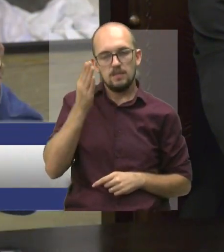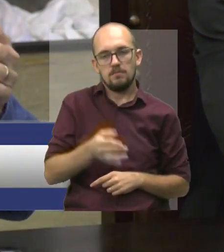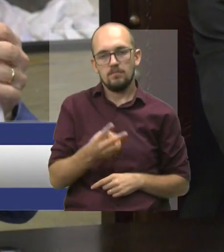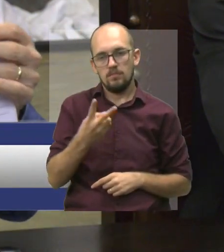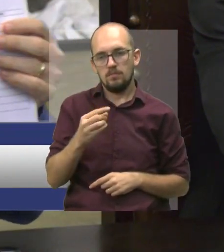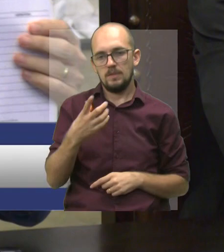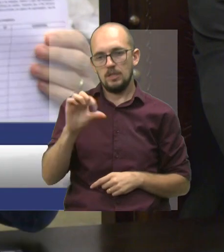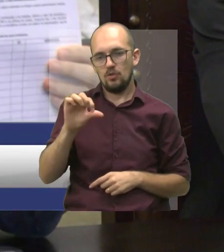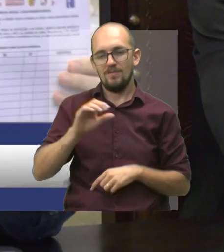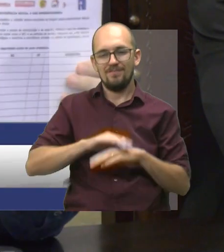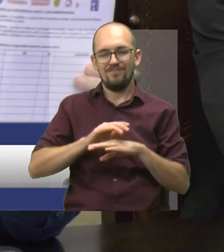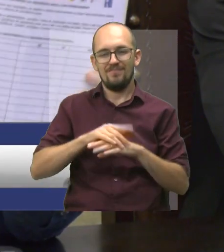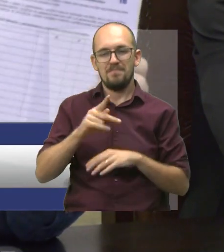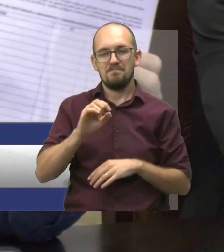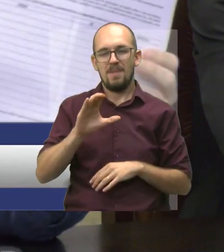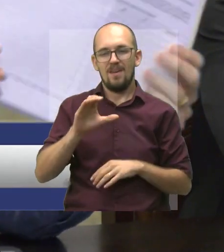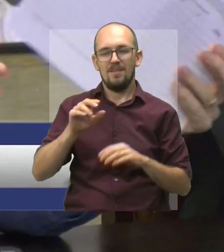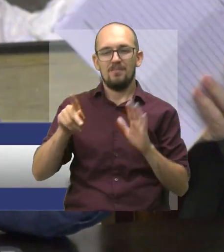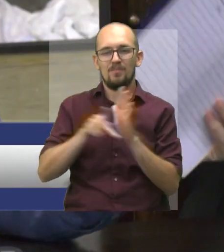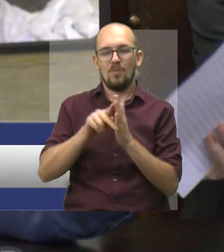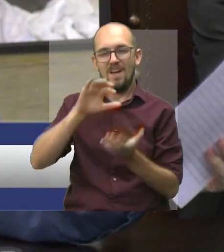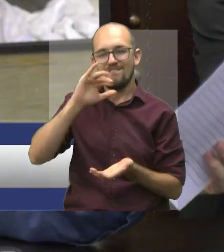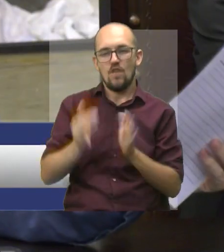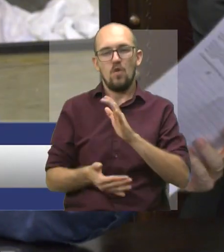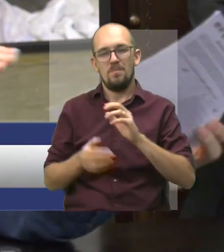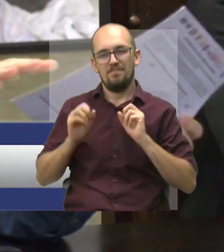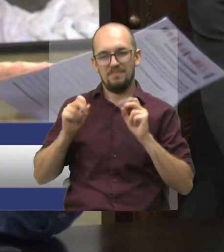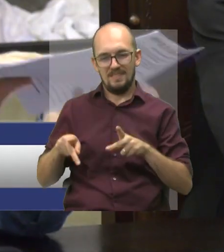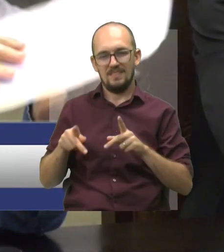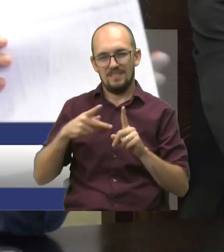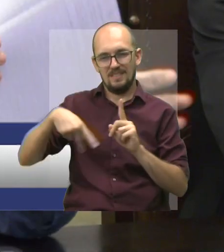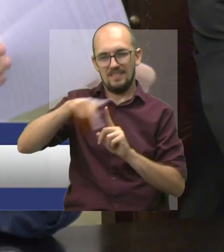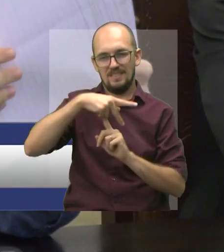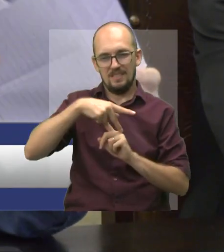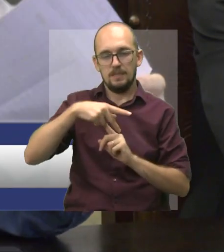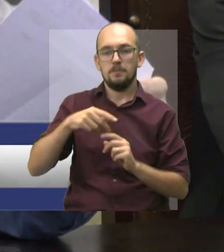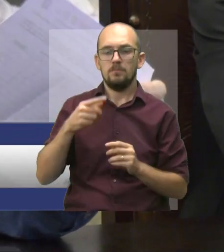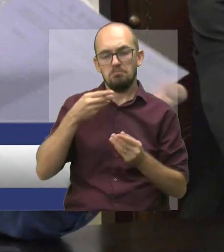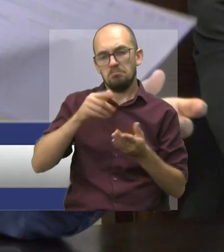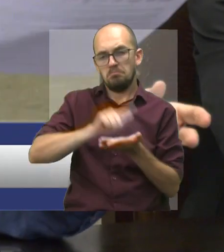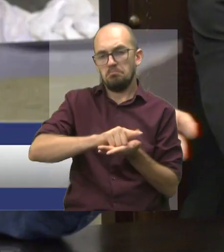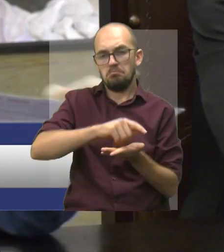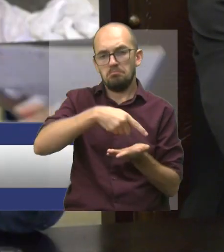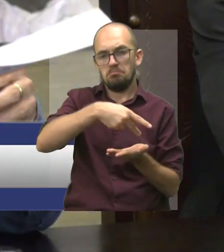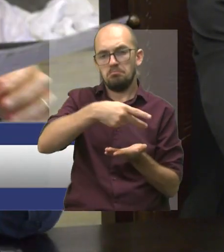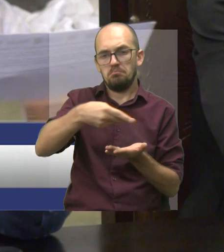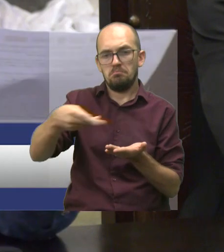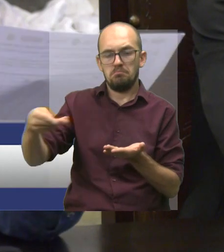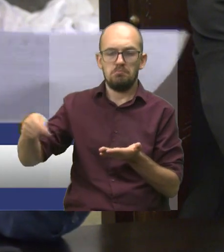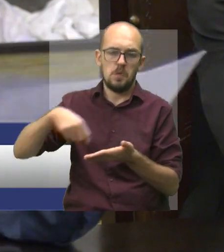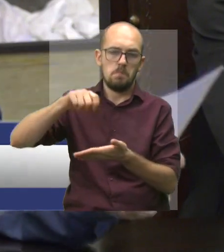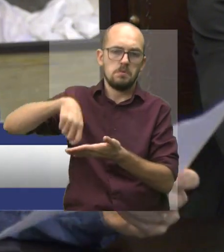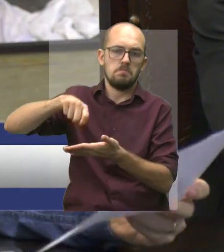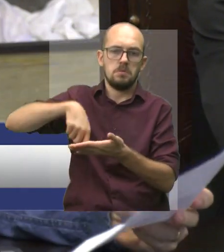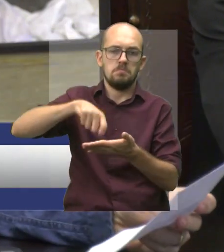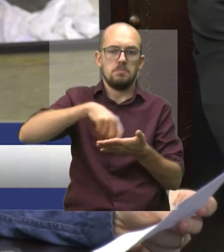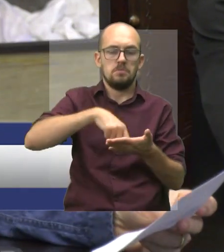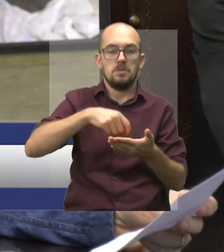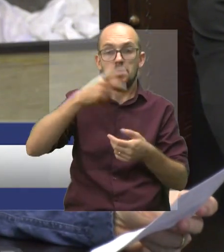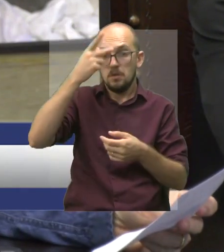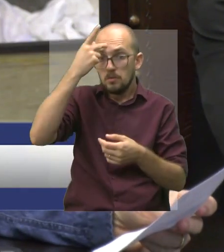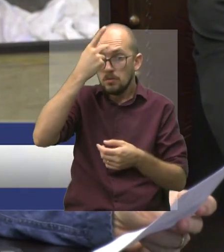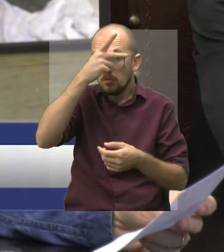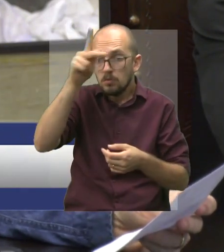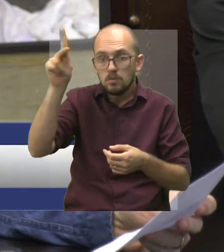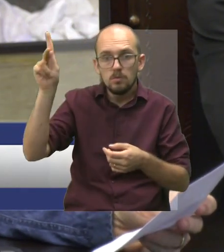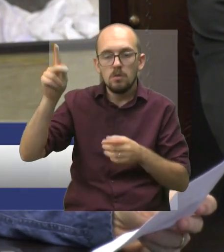6/2019, que é a PEC da reforma da Previdência. Nós vamos passar para vocês, tá? Enquanto que vocês assistem o vídeo, vocês podem ir assinando, quem quiser assinar, isso aqui